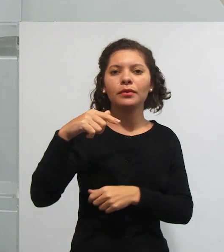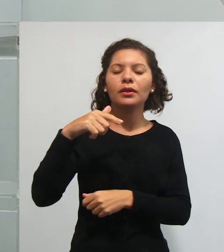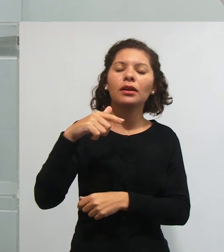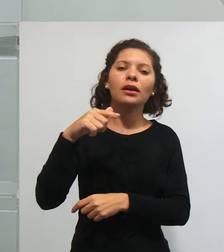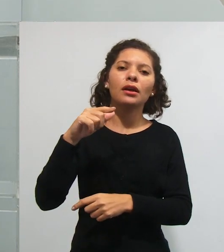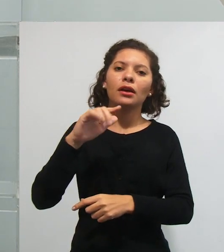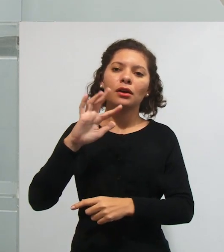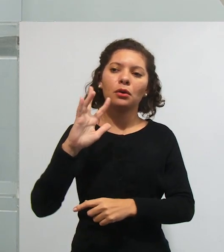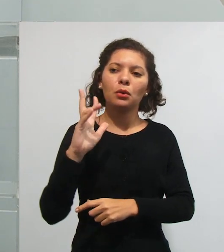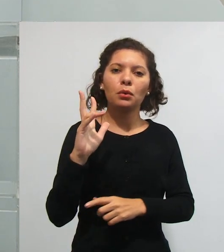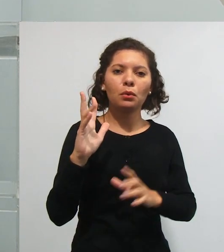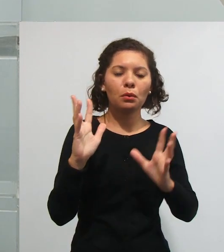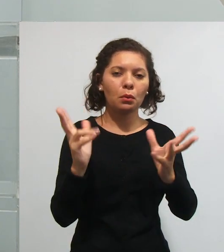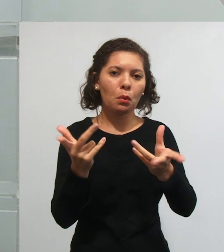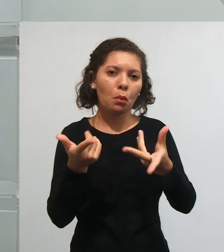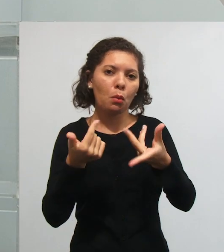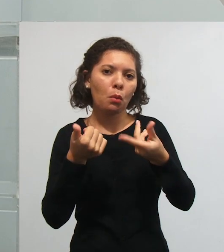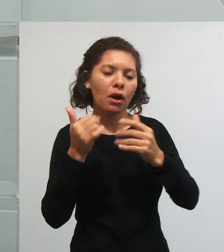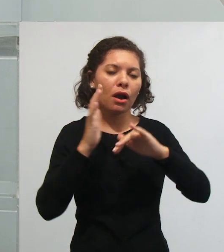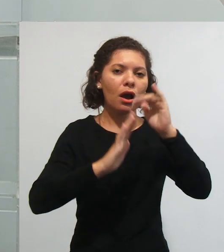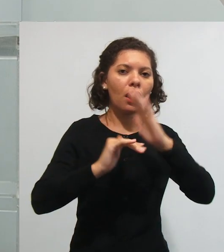quali-quantitativas ou mistas. Né?